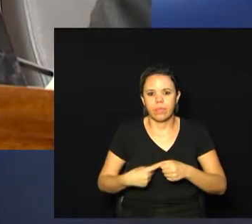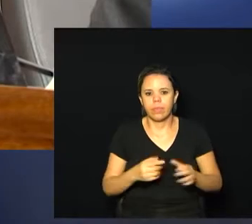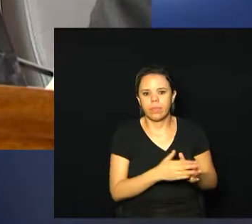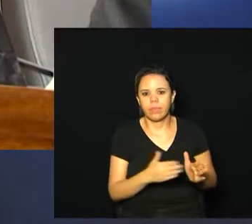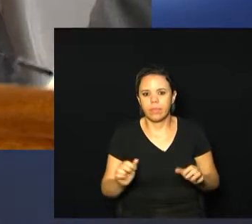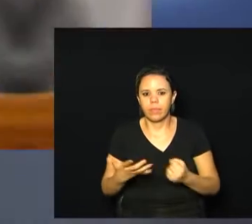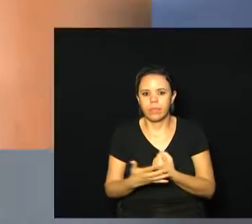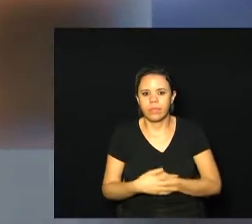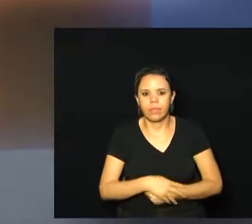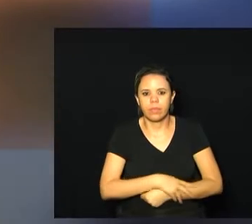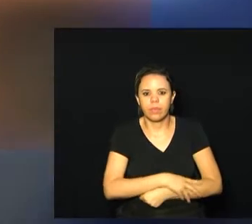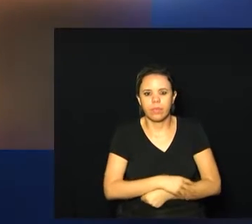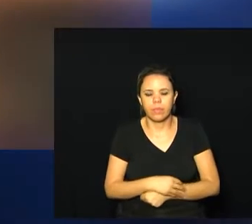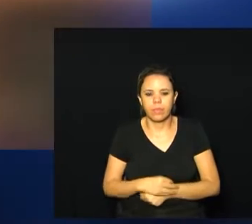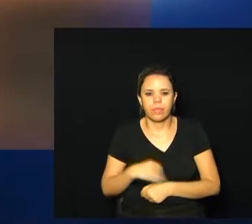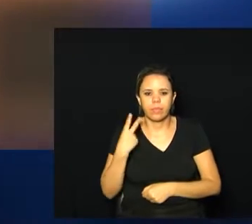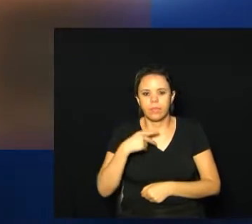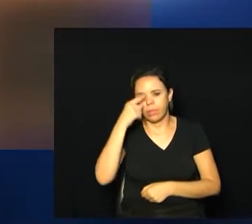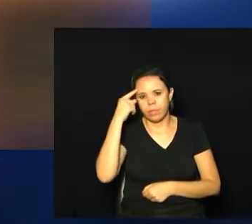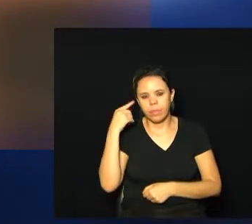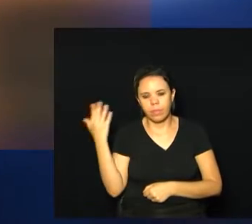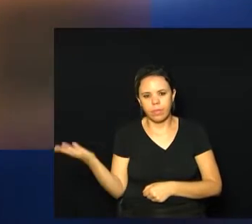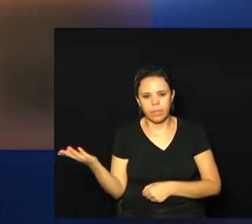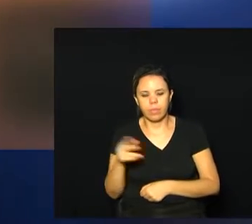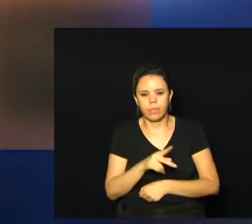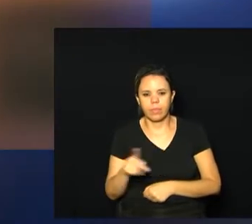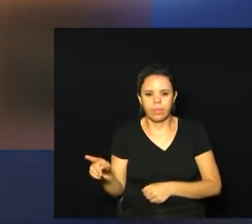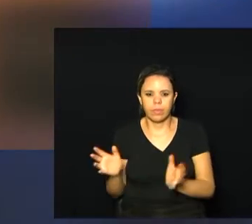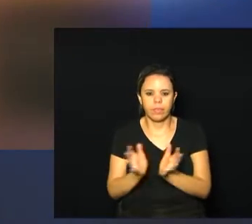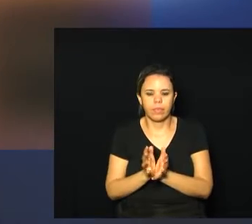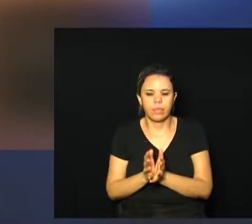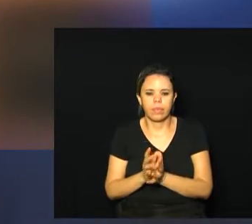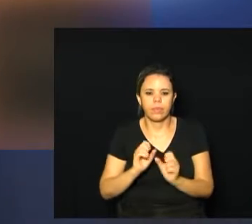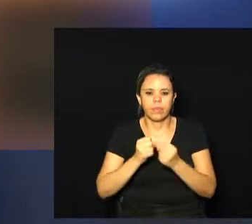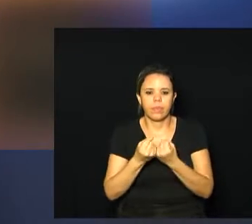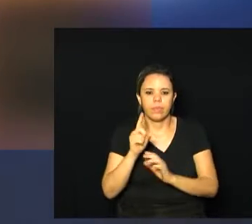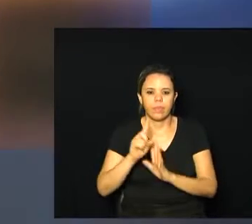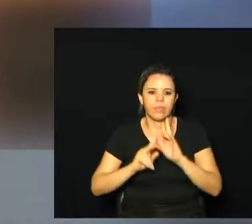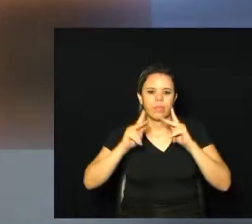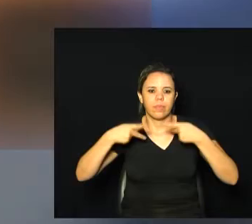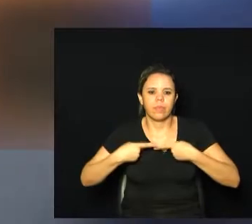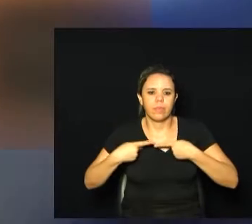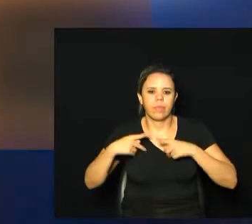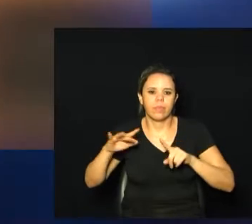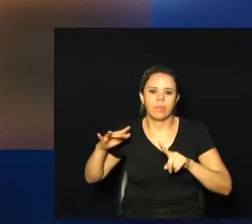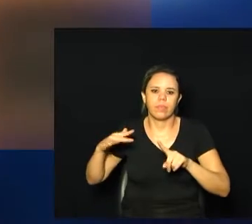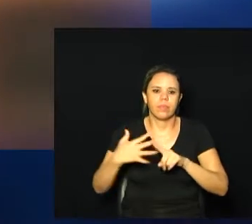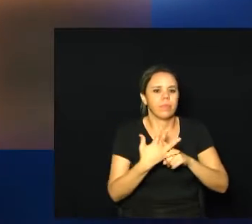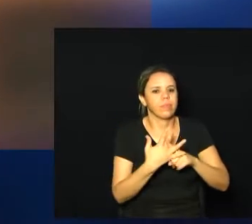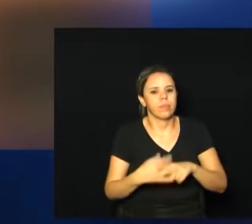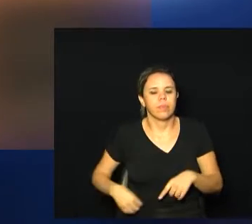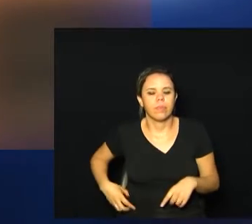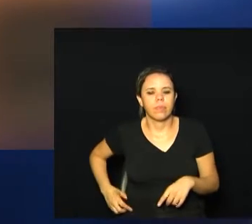durante pandemia. Vereadora Paola Miguel, presidente da Comissão de Defesa dos Direitos Humanos e Cidadania da